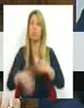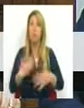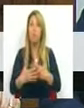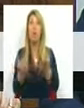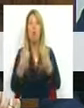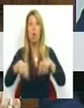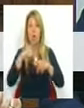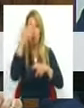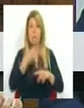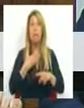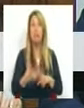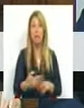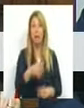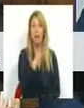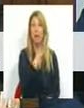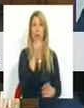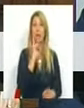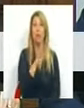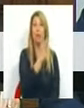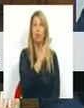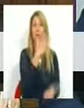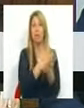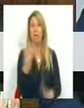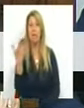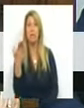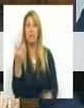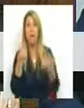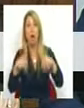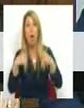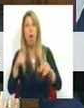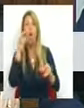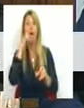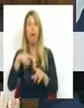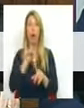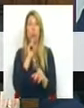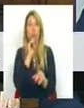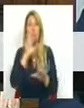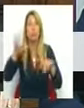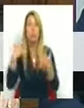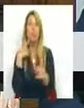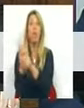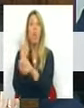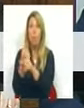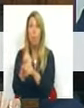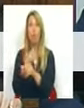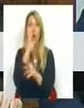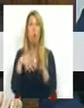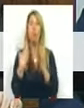reunimos durante essa semana de 14 a 17 com potenciais compradores e executámos o plano até à